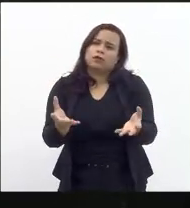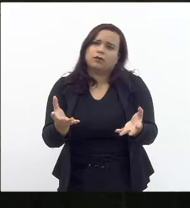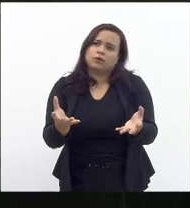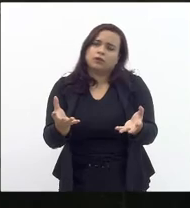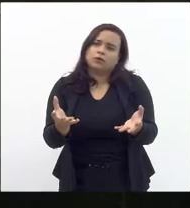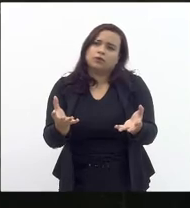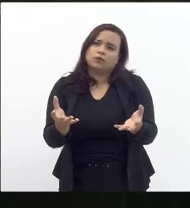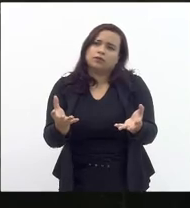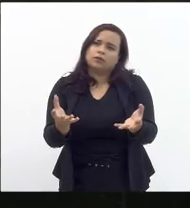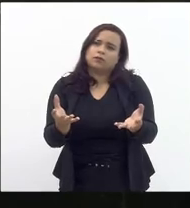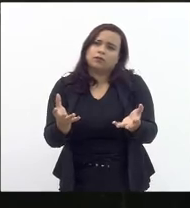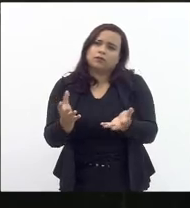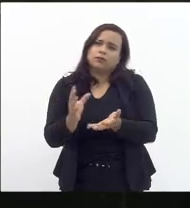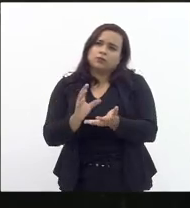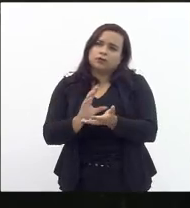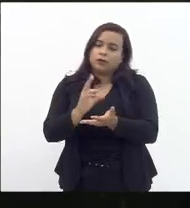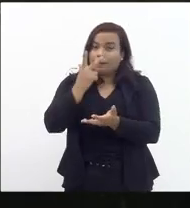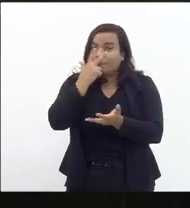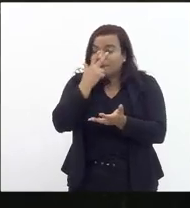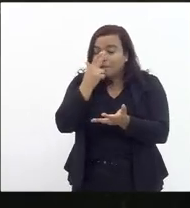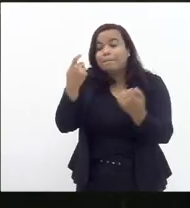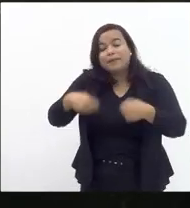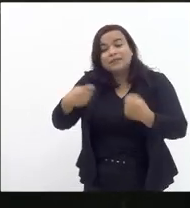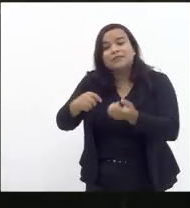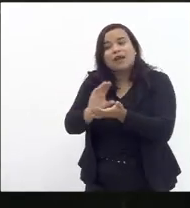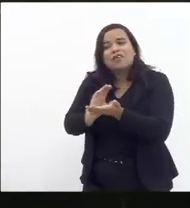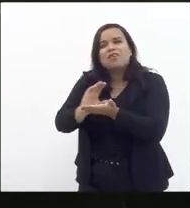ser investimento, mas estamos dando,